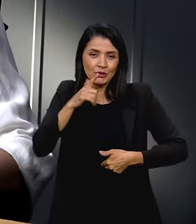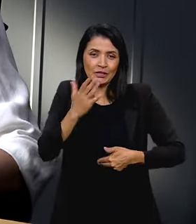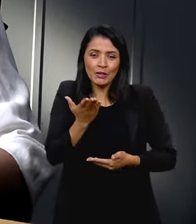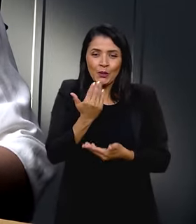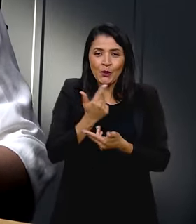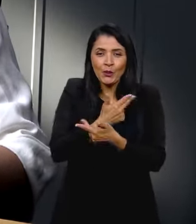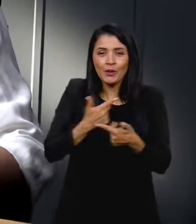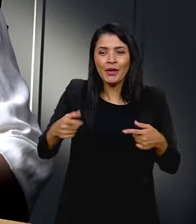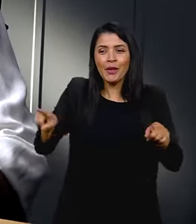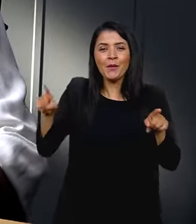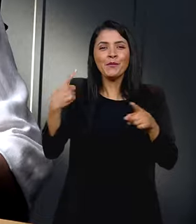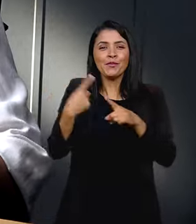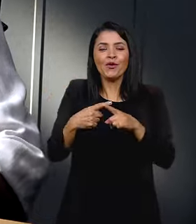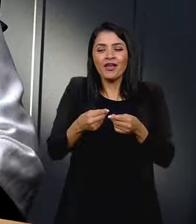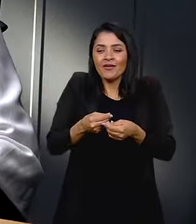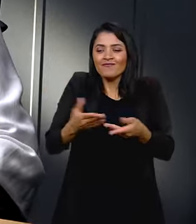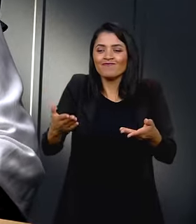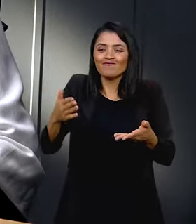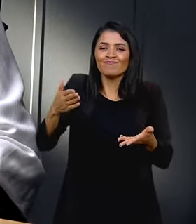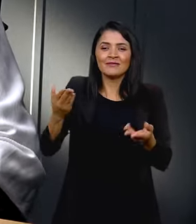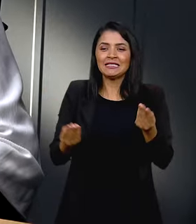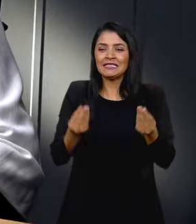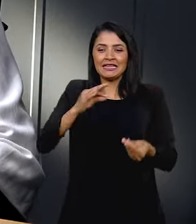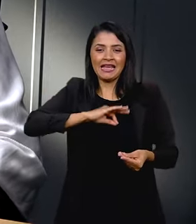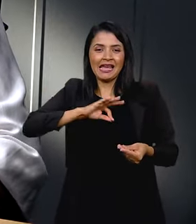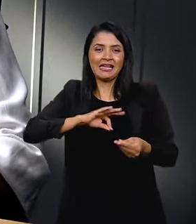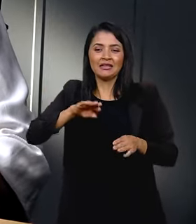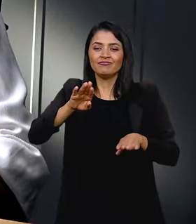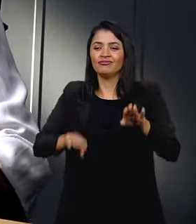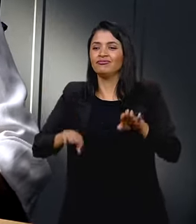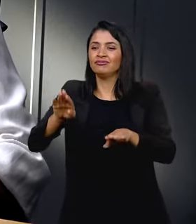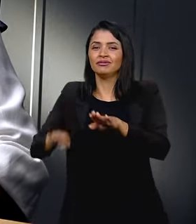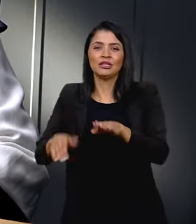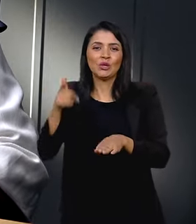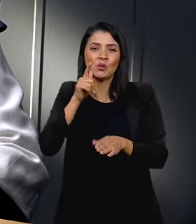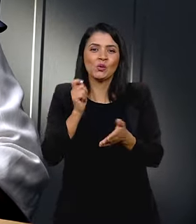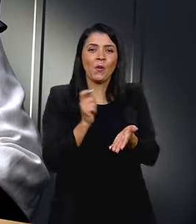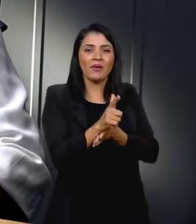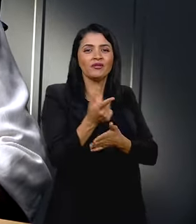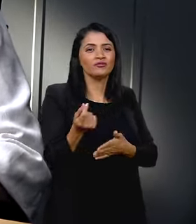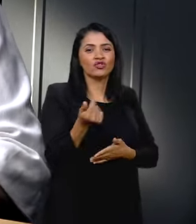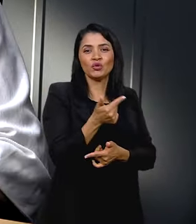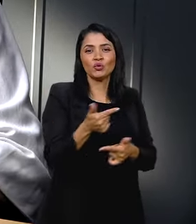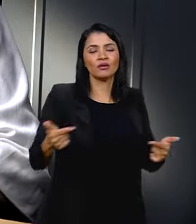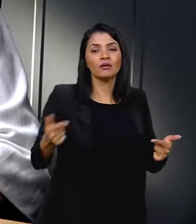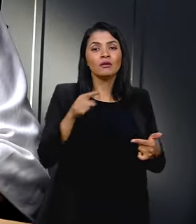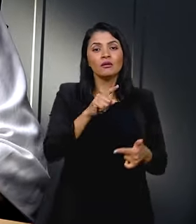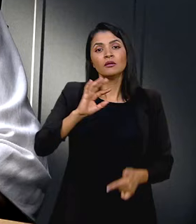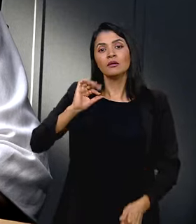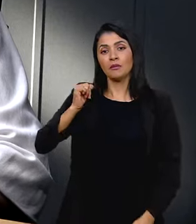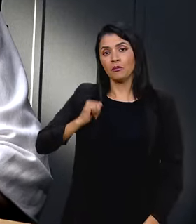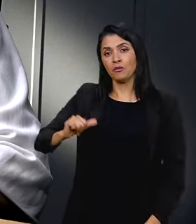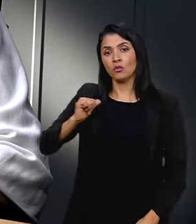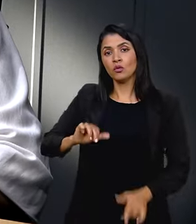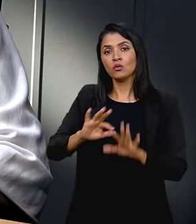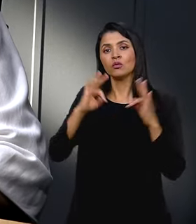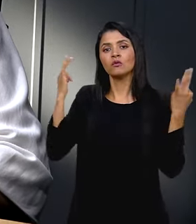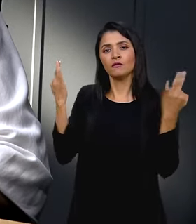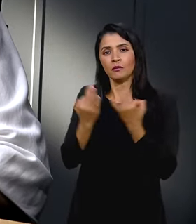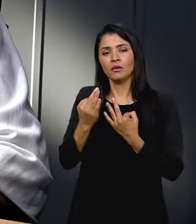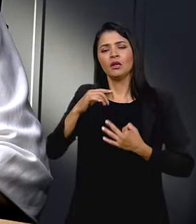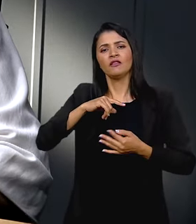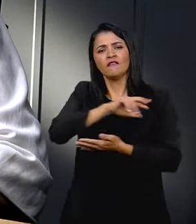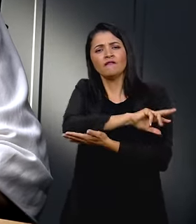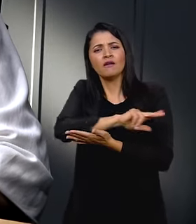conseguem se alimentar Porque tem uma distribuição desigual de renda as pessoas não consue comprar sua comida e o bolsa família tem um conjunto